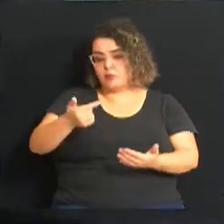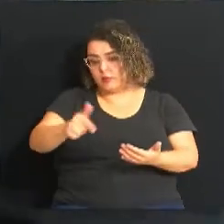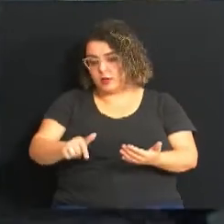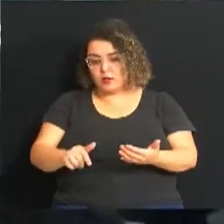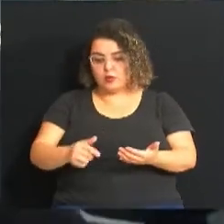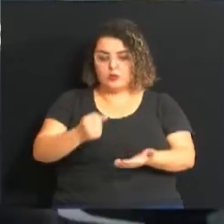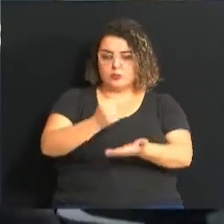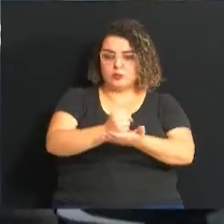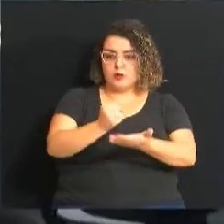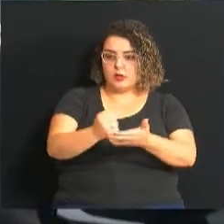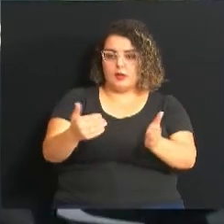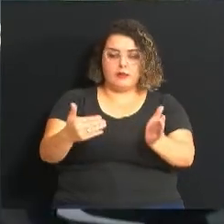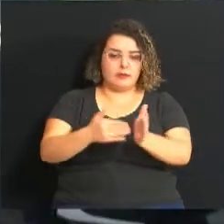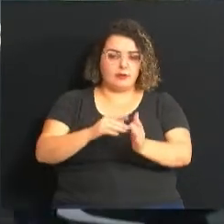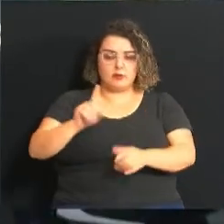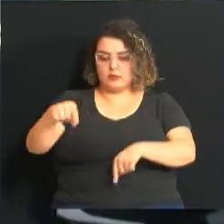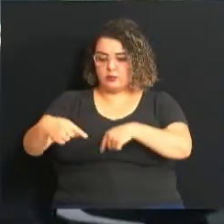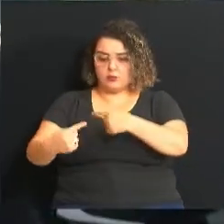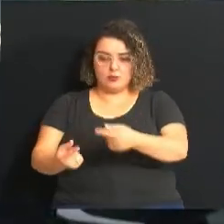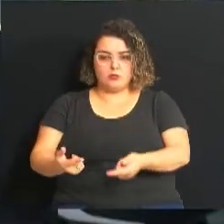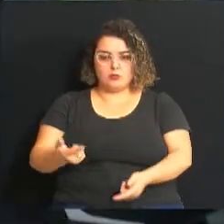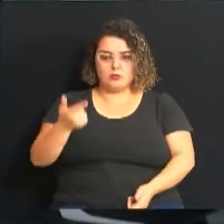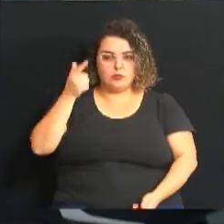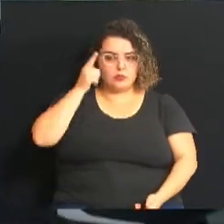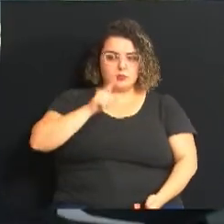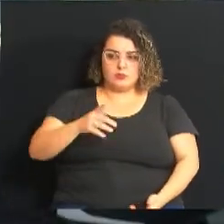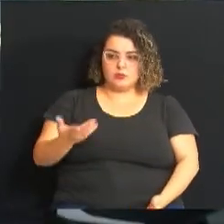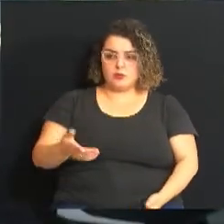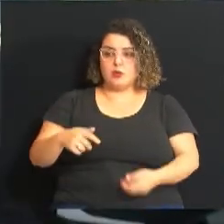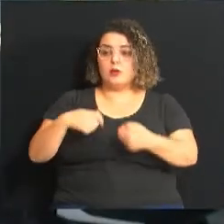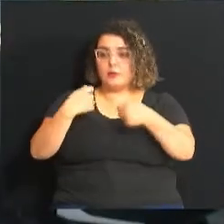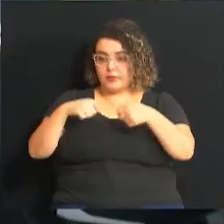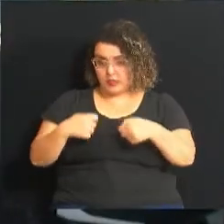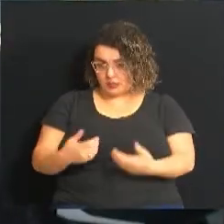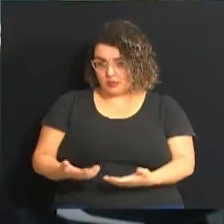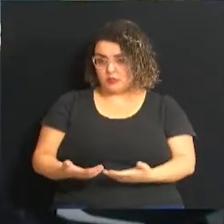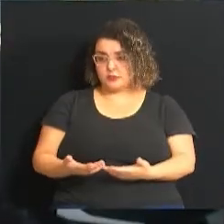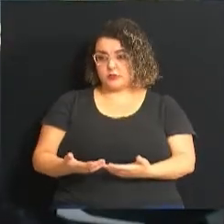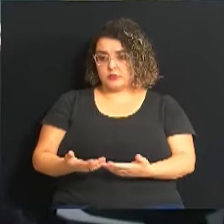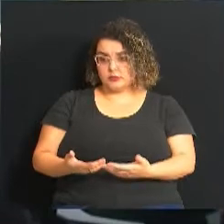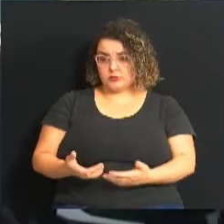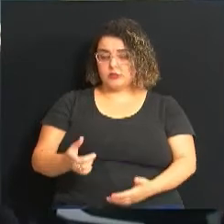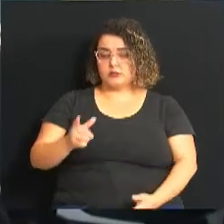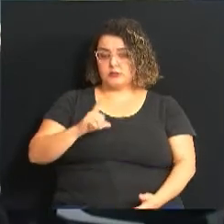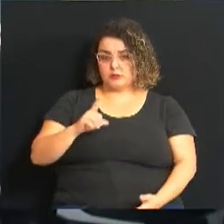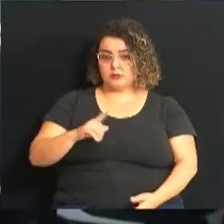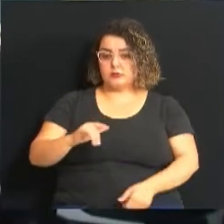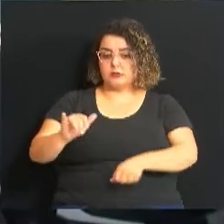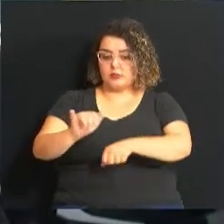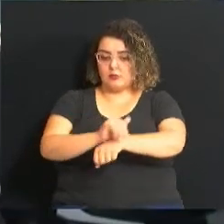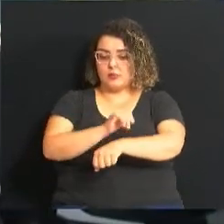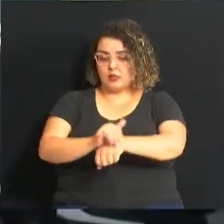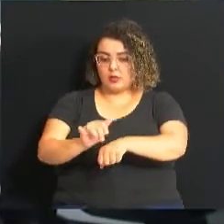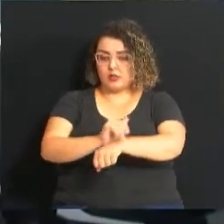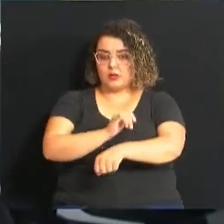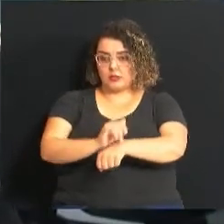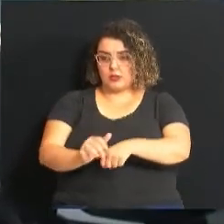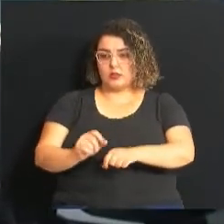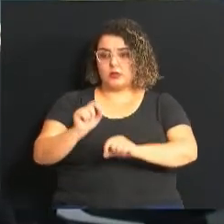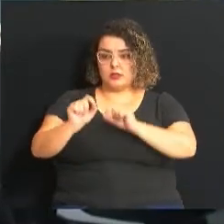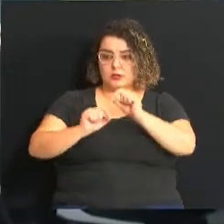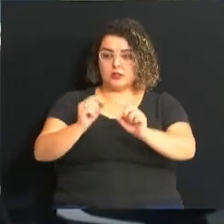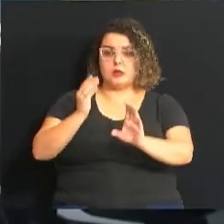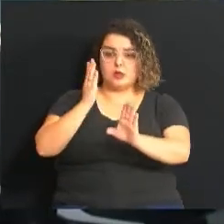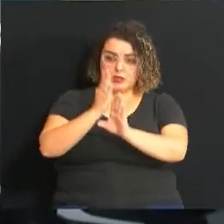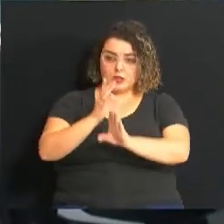até que o outro se estabeleça. É preciso ter um mecanismo, e isso quem tem que encontrar